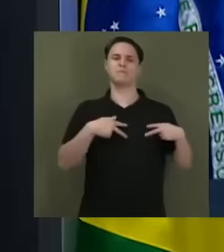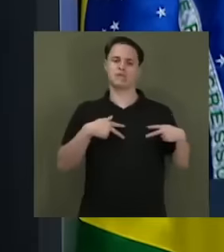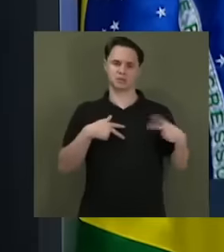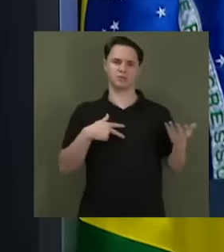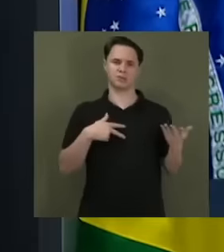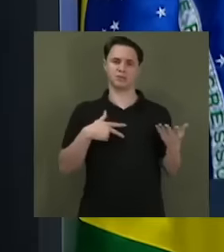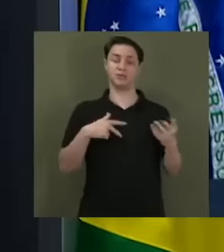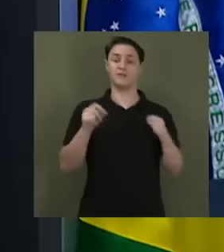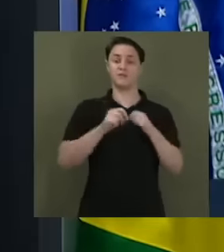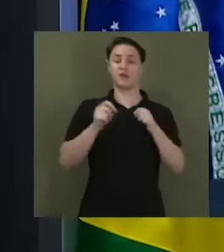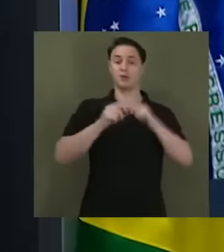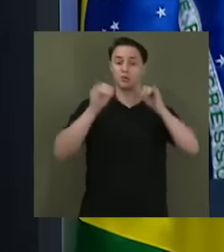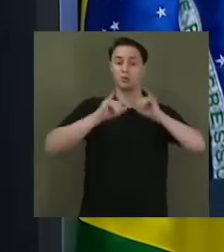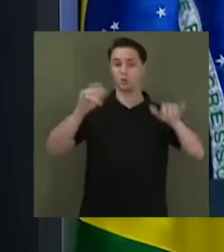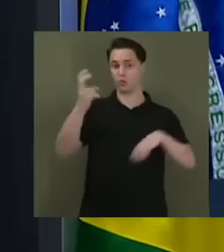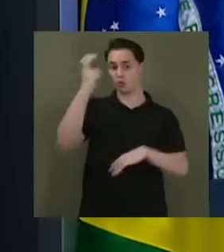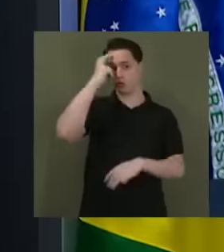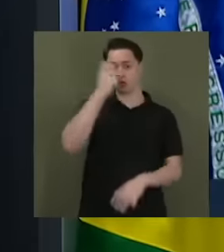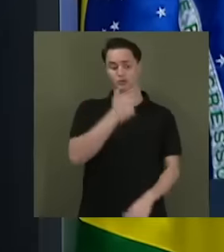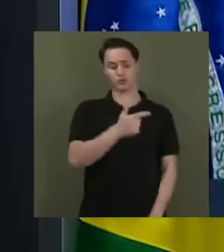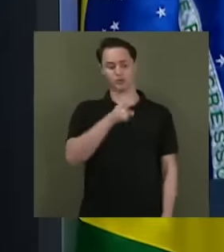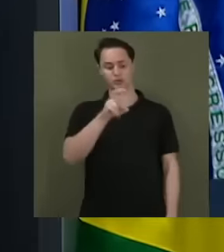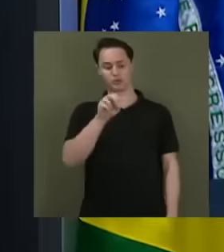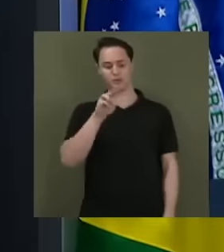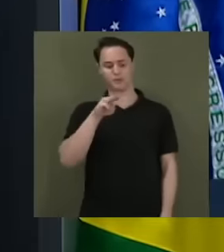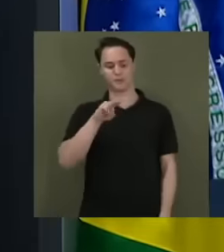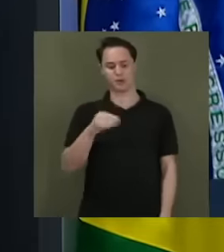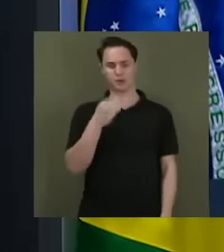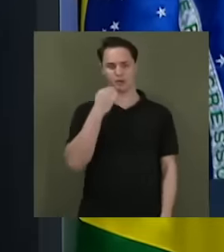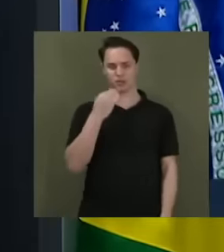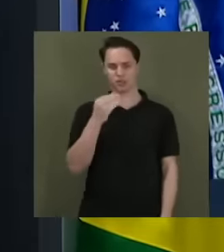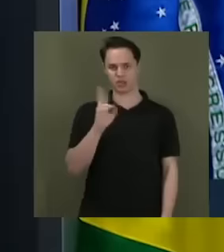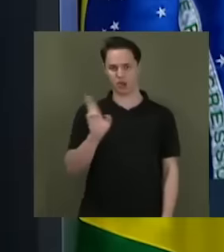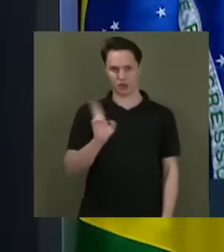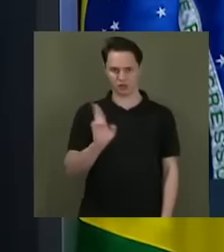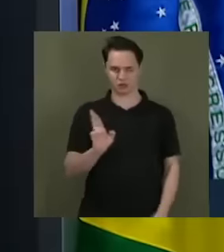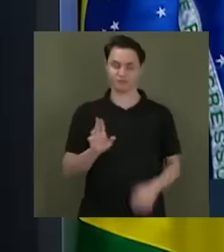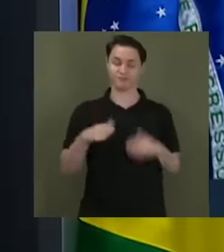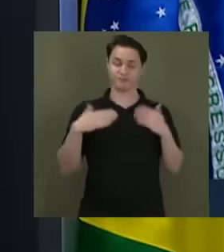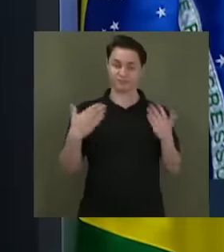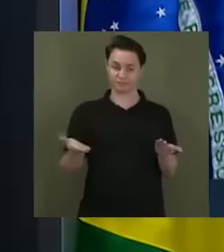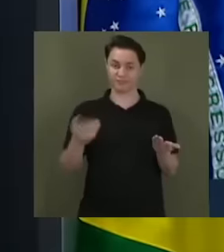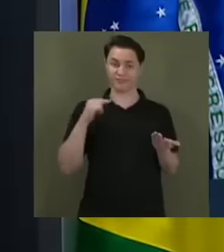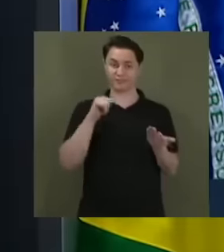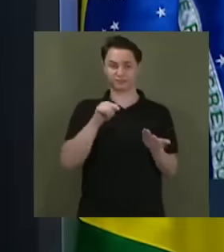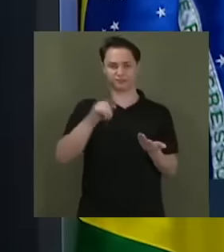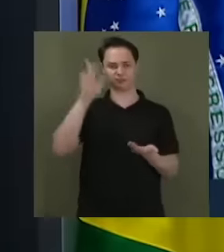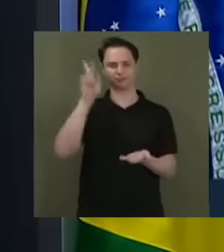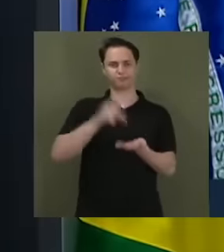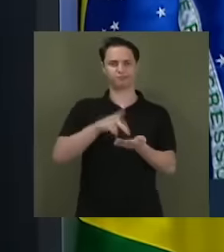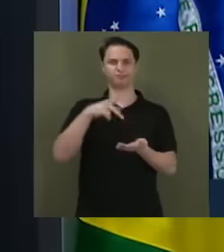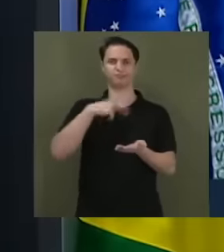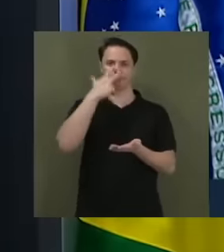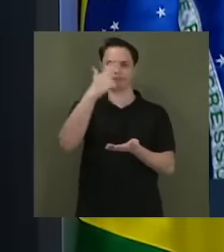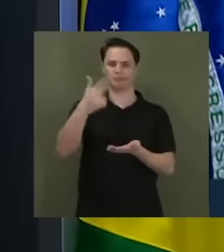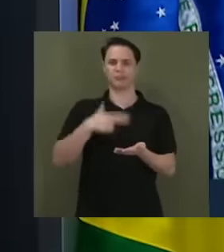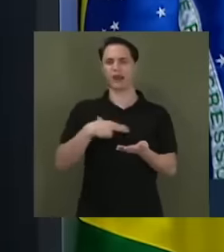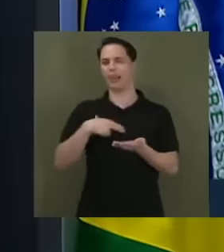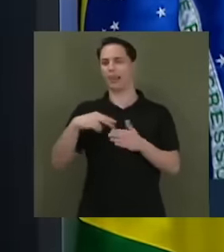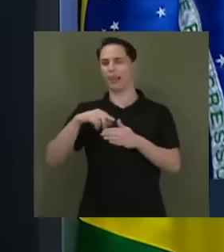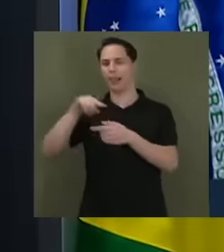lançar um programa Cultural de R 250 milhões deais Esse é um caso de verdadeira cooptação de